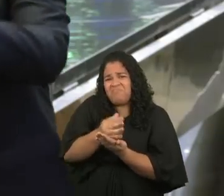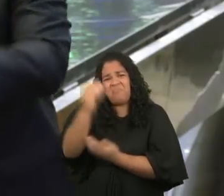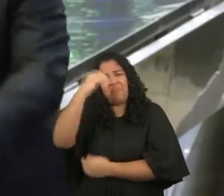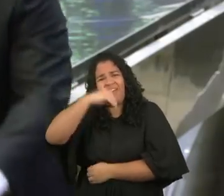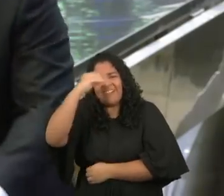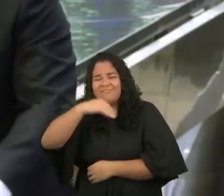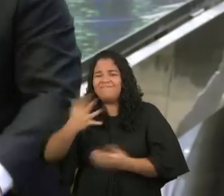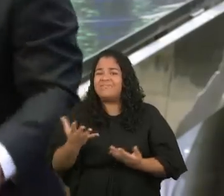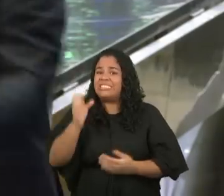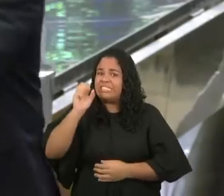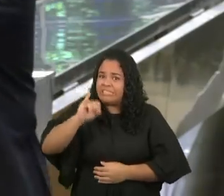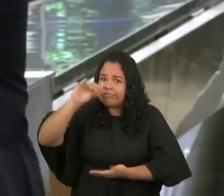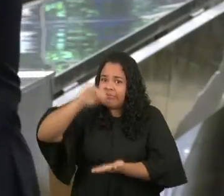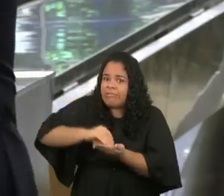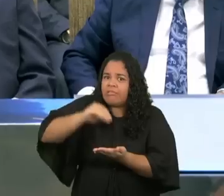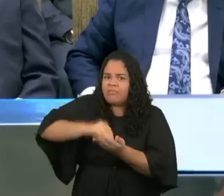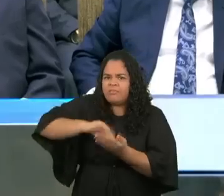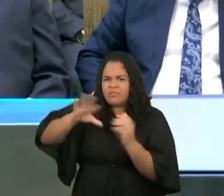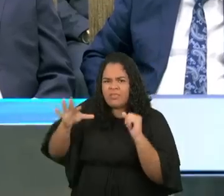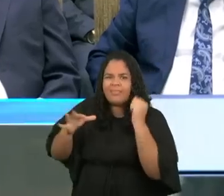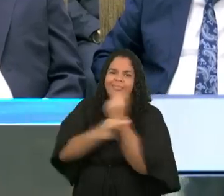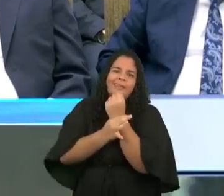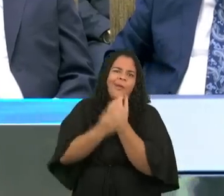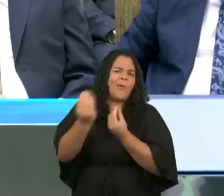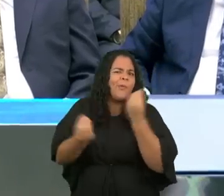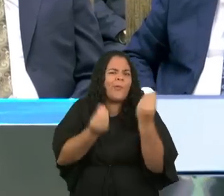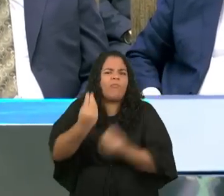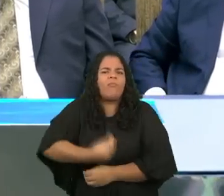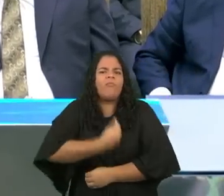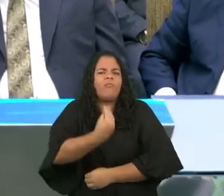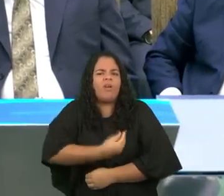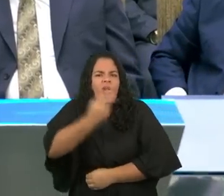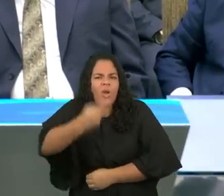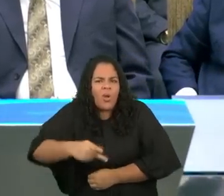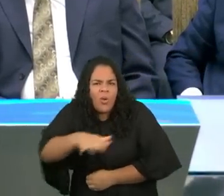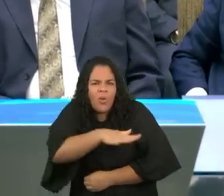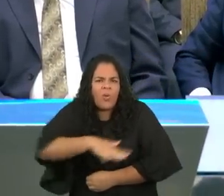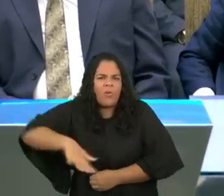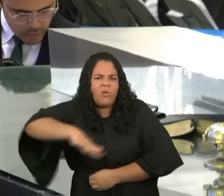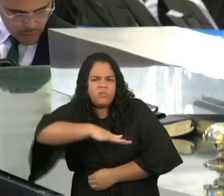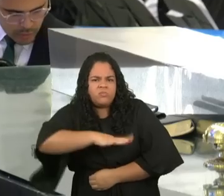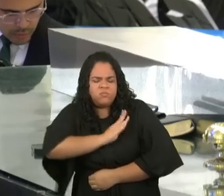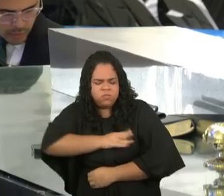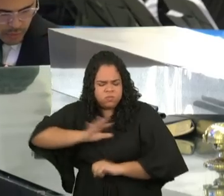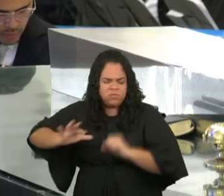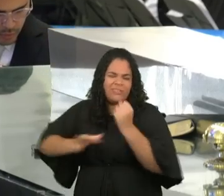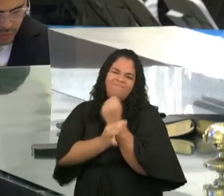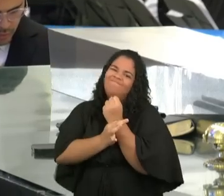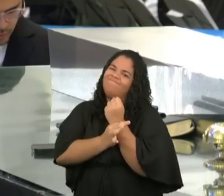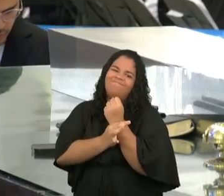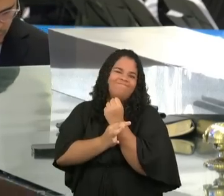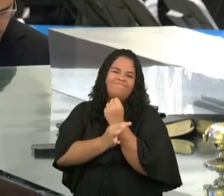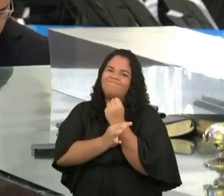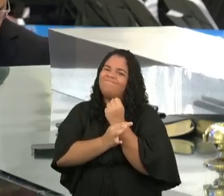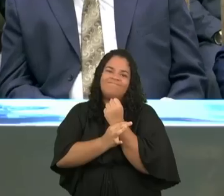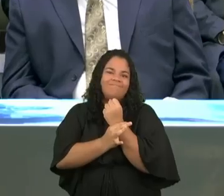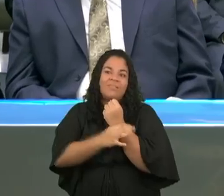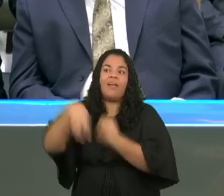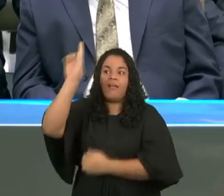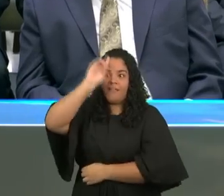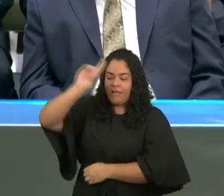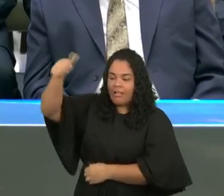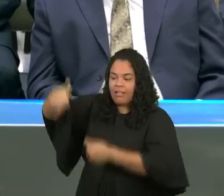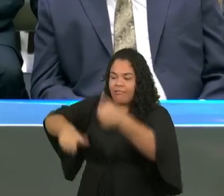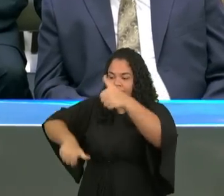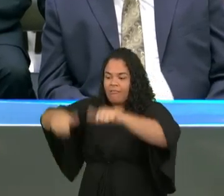palavra e em Deus, não vai aguentar estes dias. Estes serão dias de purificação da igreja.